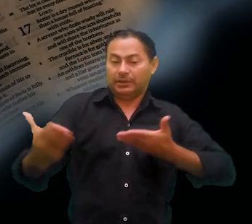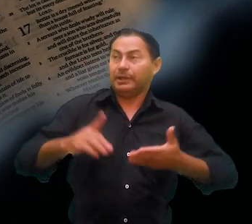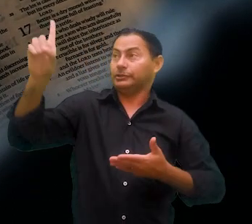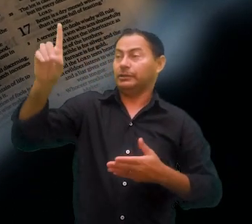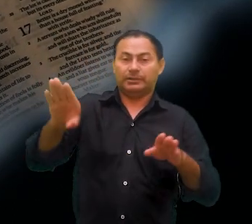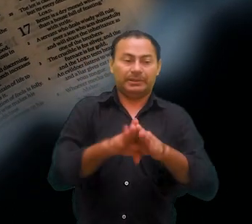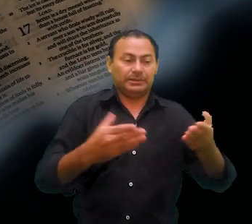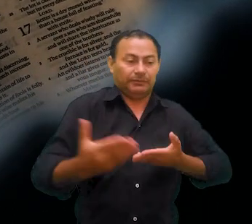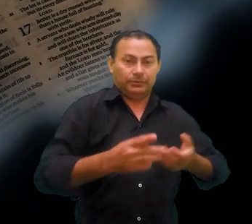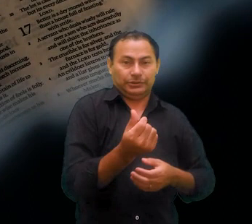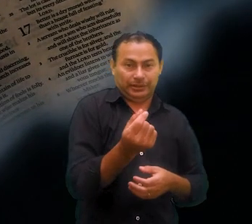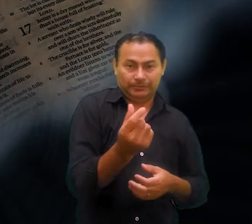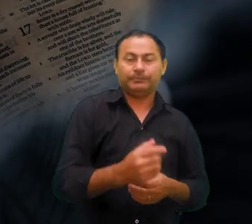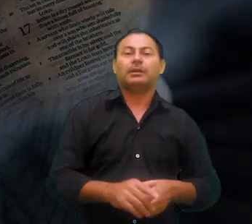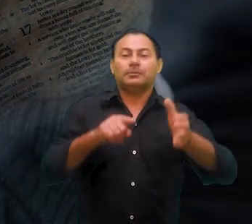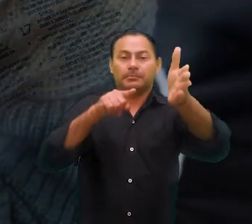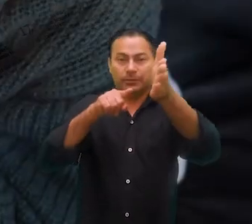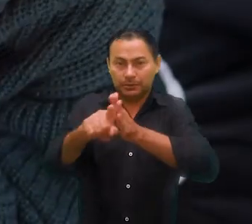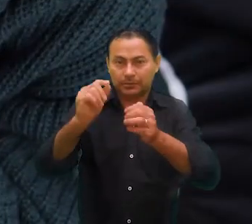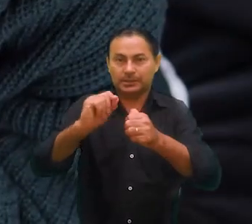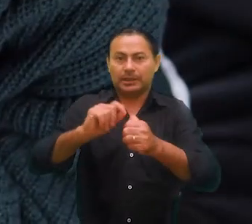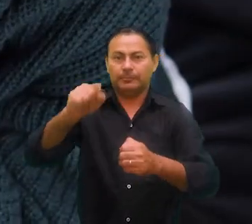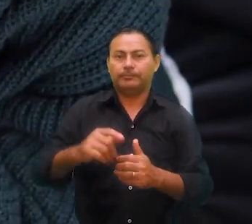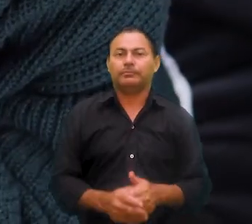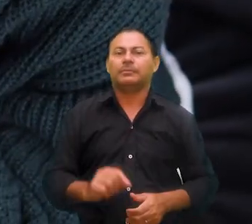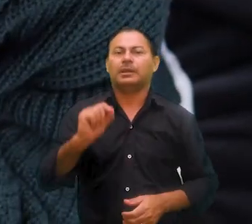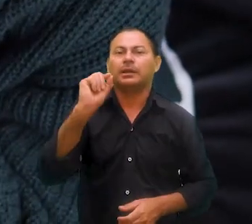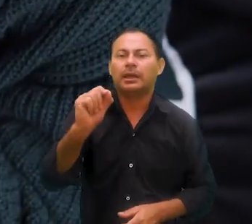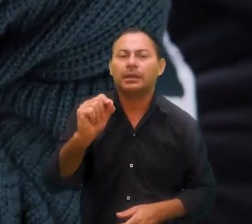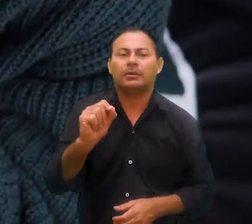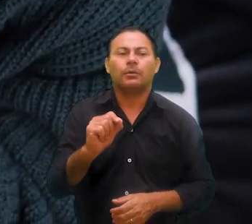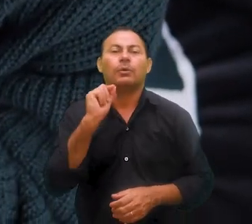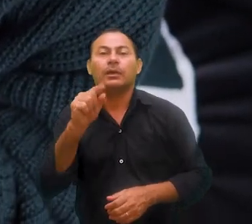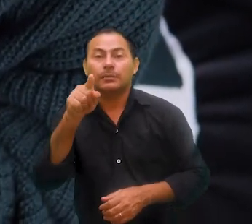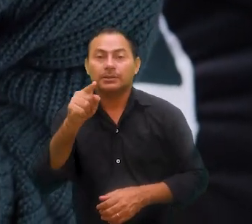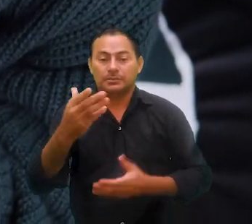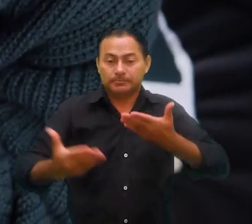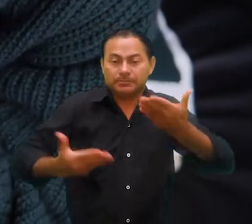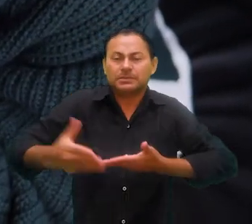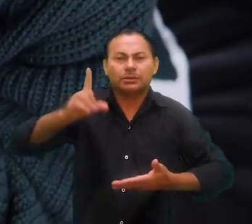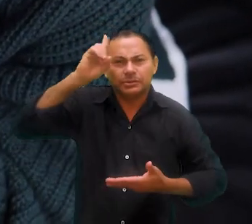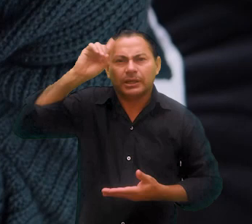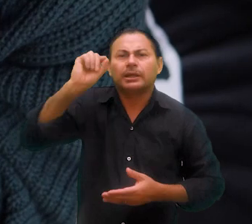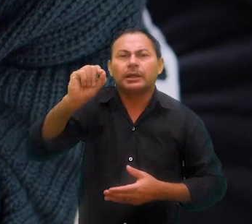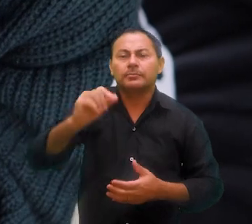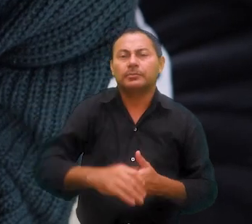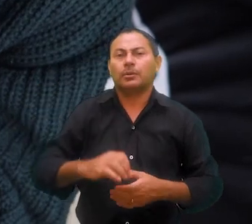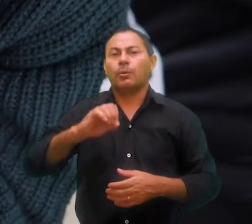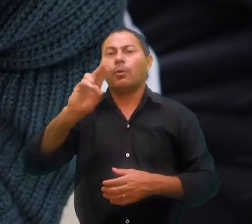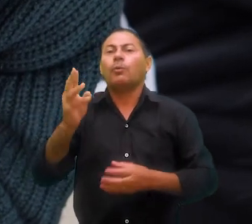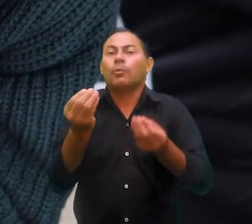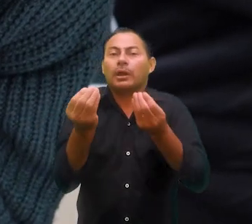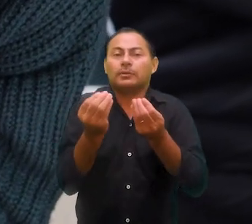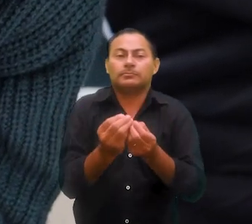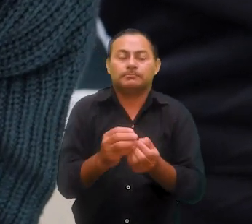não podem servir a Deus e ao dinheiro. A pergunta que eu quero fazer é a seguinte: a quem ou a que você serve todos os